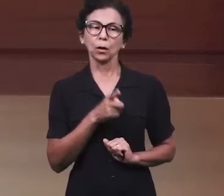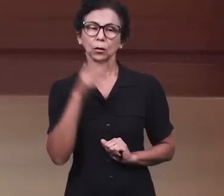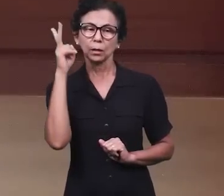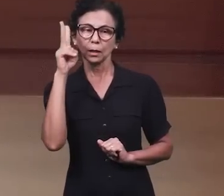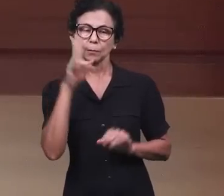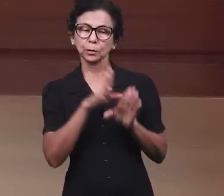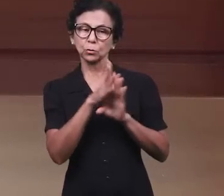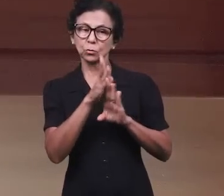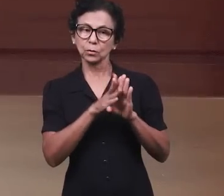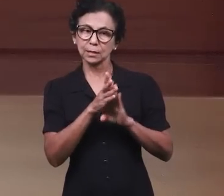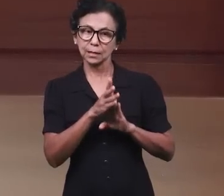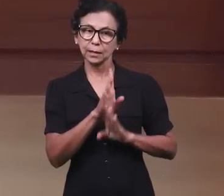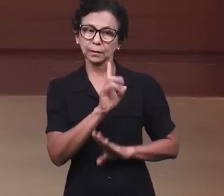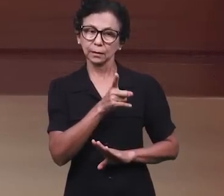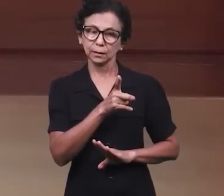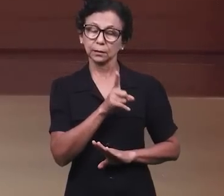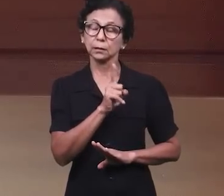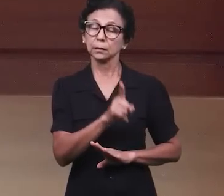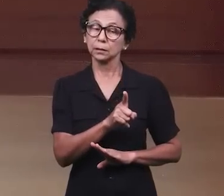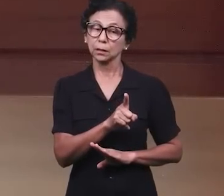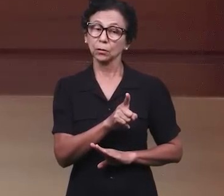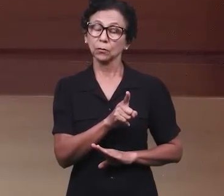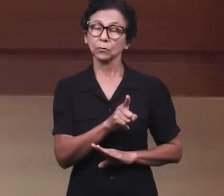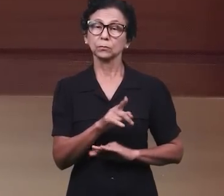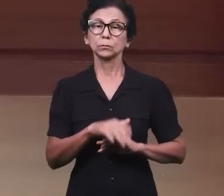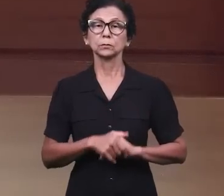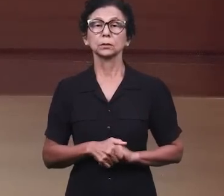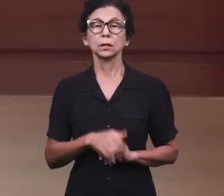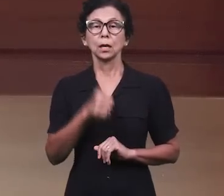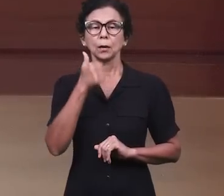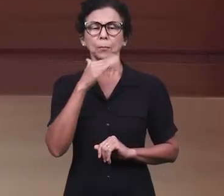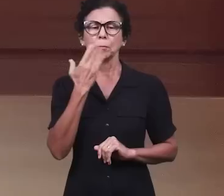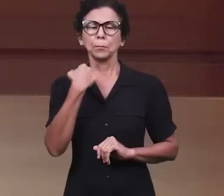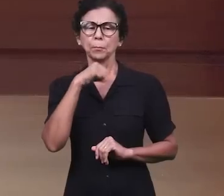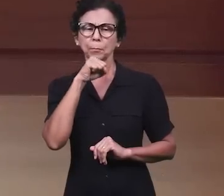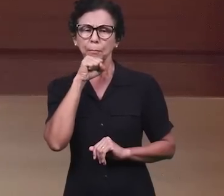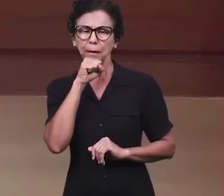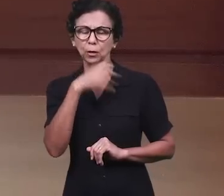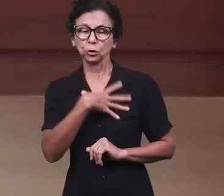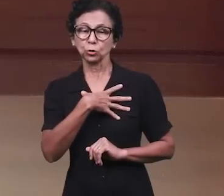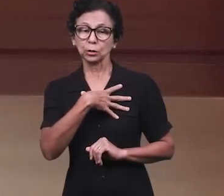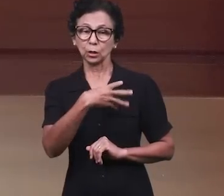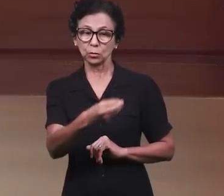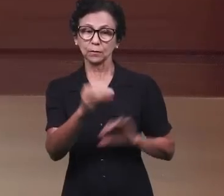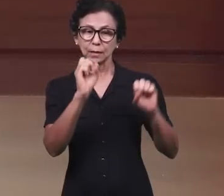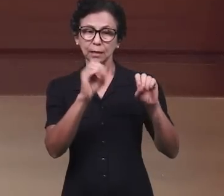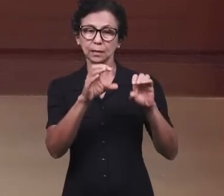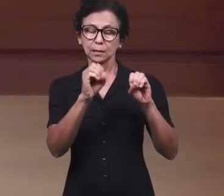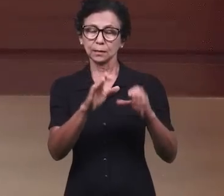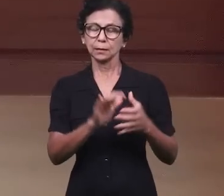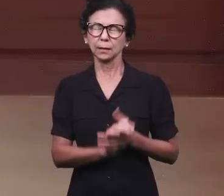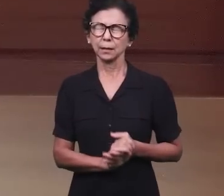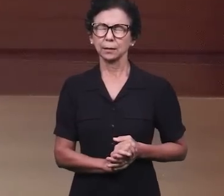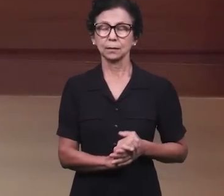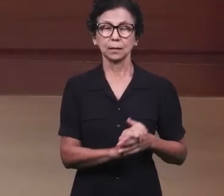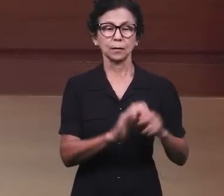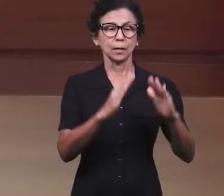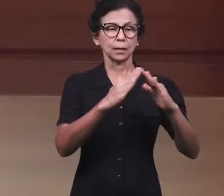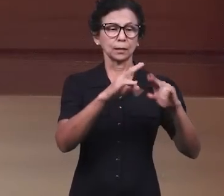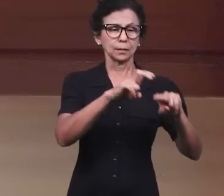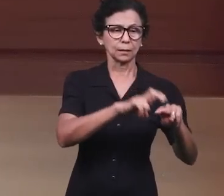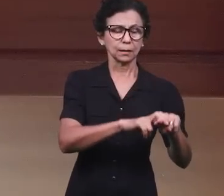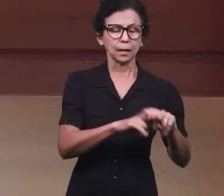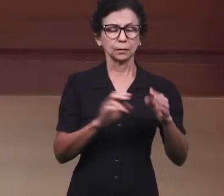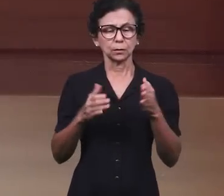palavras estão no teu coração, então agora você vai intimar aos teus filhos, delas falarás assentado em tua